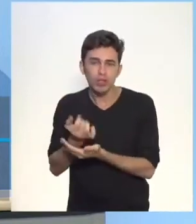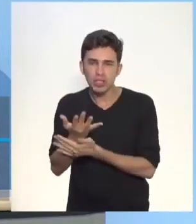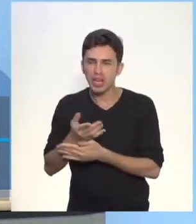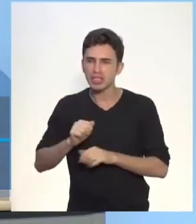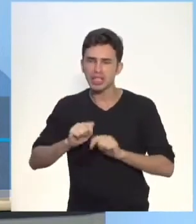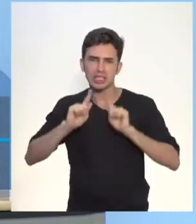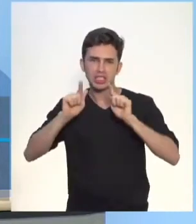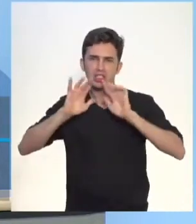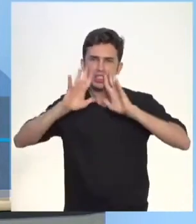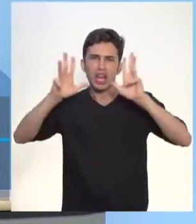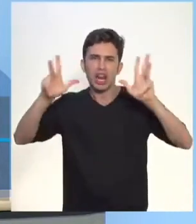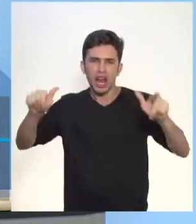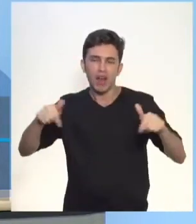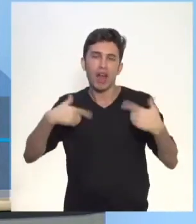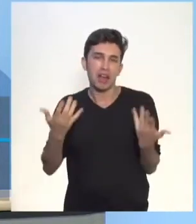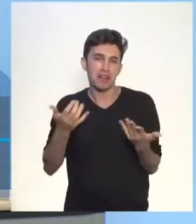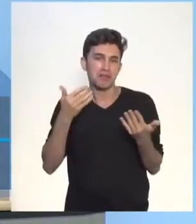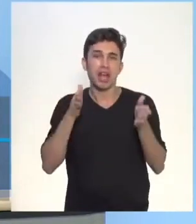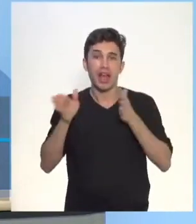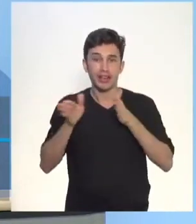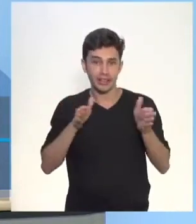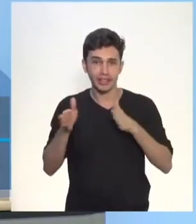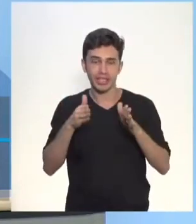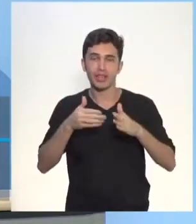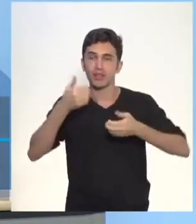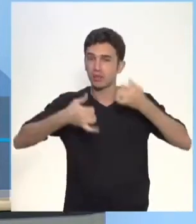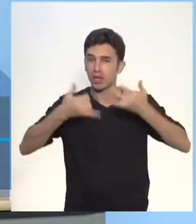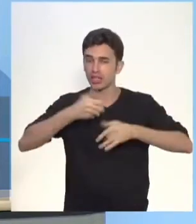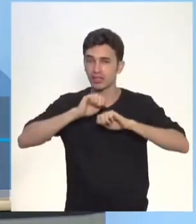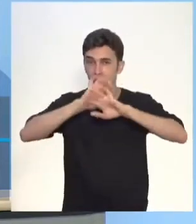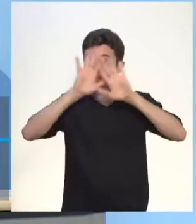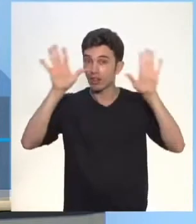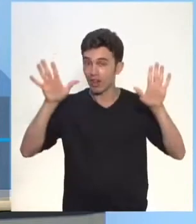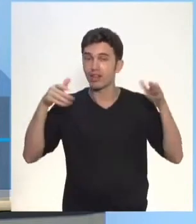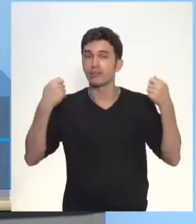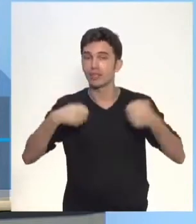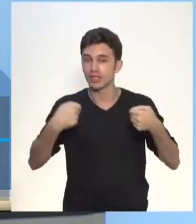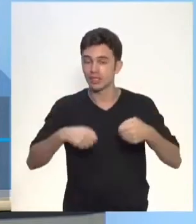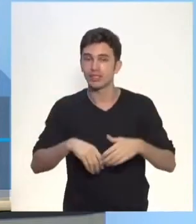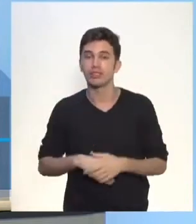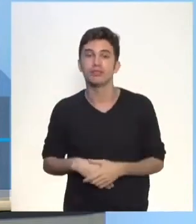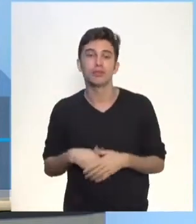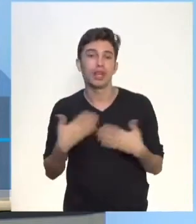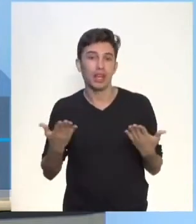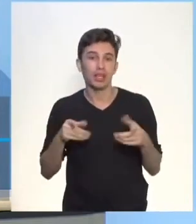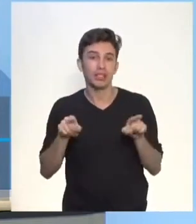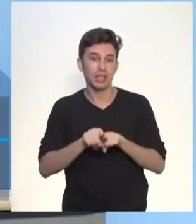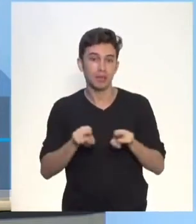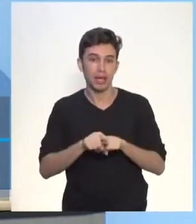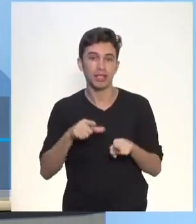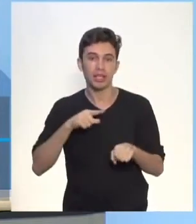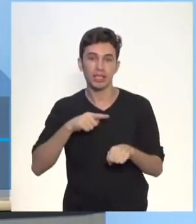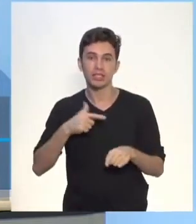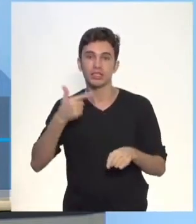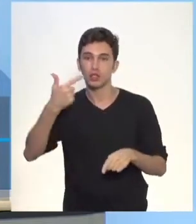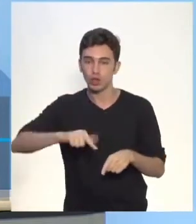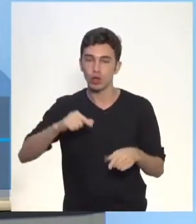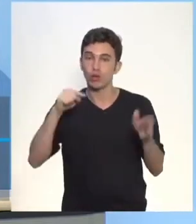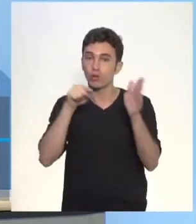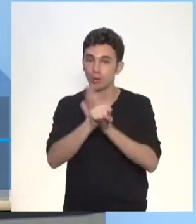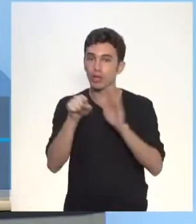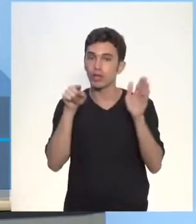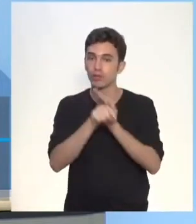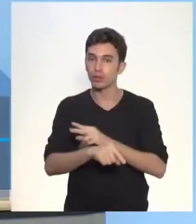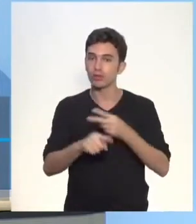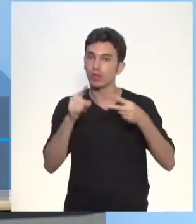uma informação, foi uma notícia fictícia. E dentro desse podcast eu também coloquei aí mais duas questões para vocês analisarem.